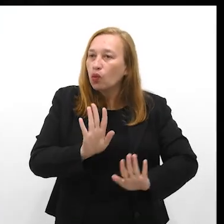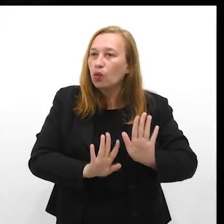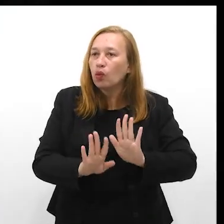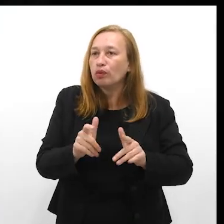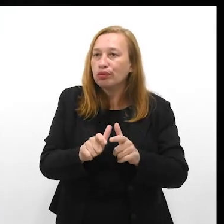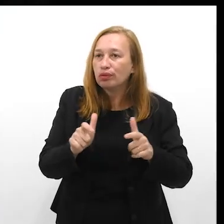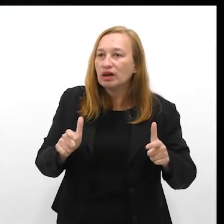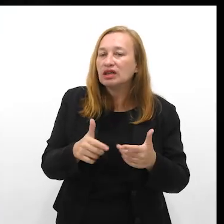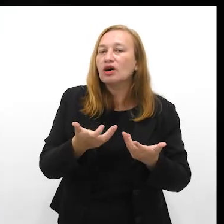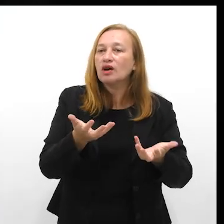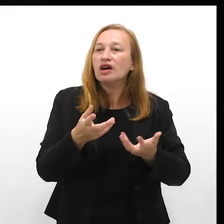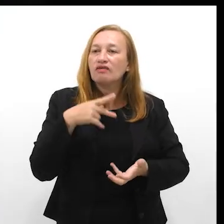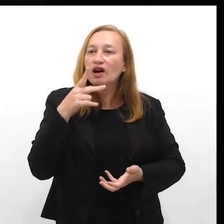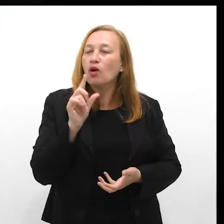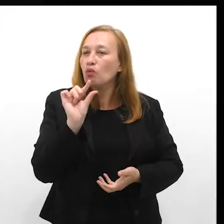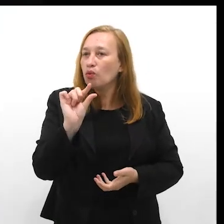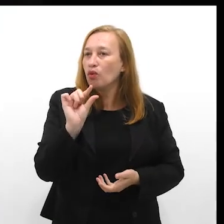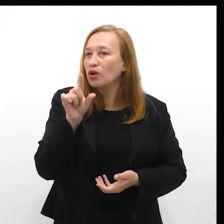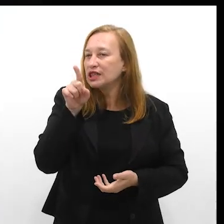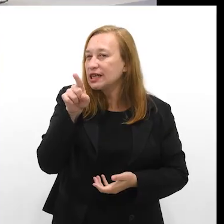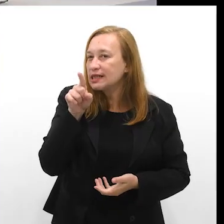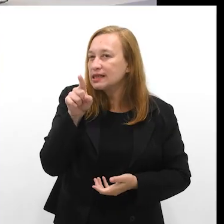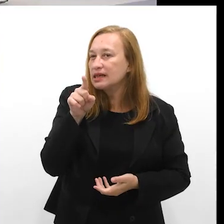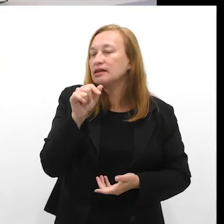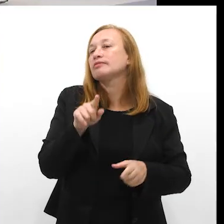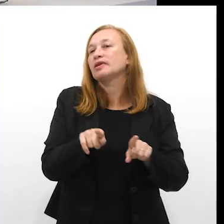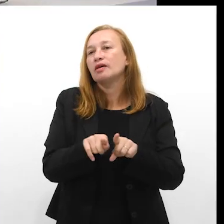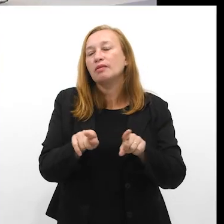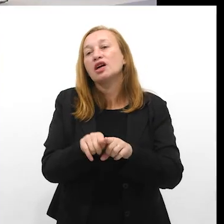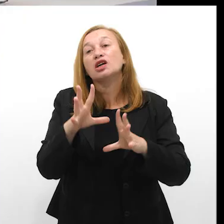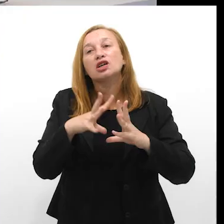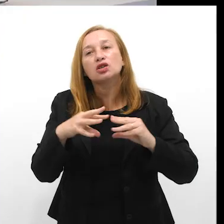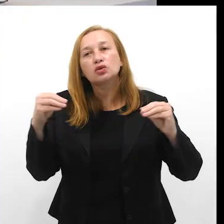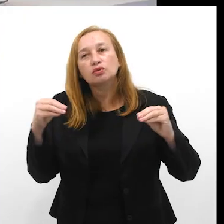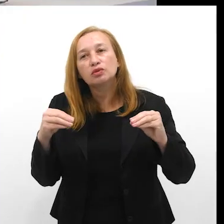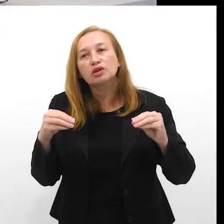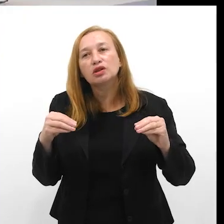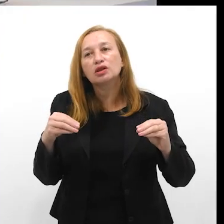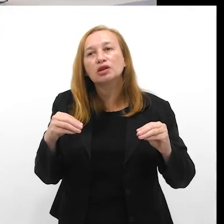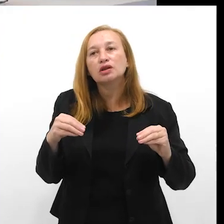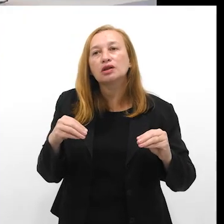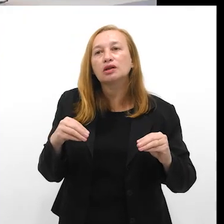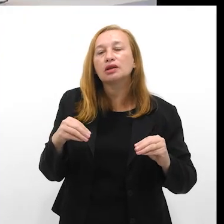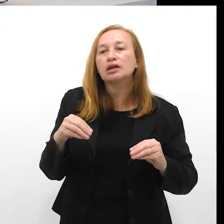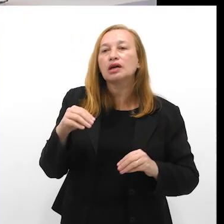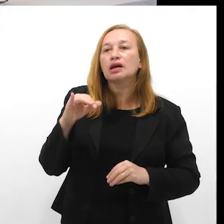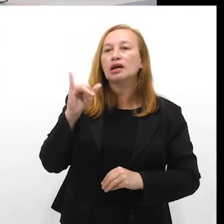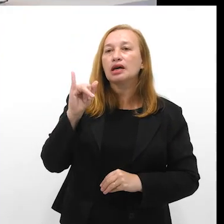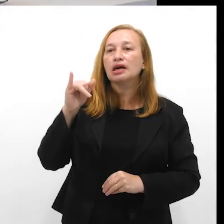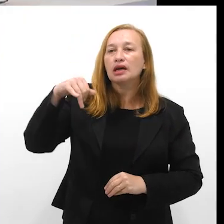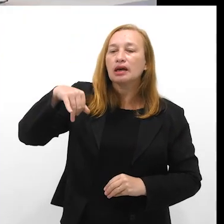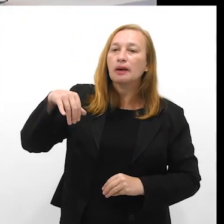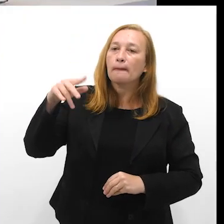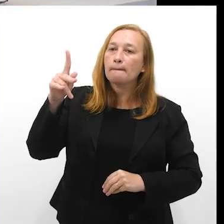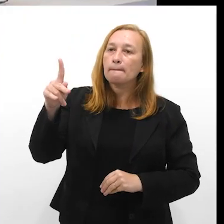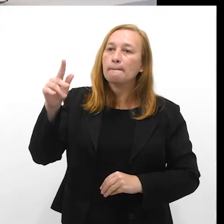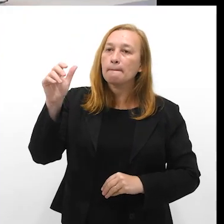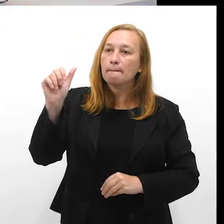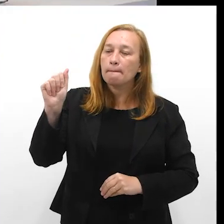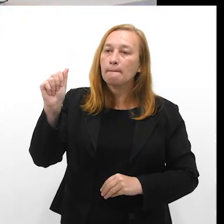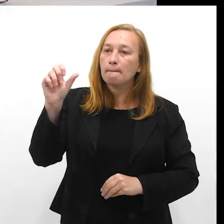tem que se ter um cuidado muito grande, né? Aí eu quero falar um pouco dessa parte que também sumiu, que são as